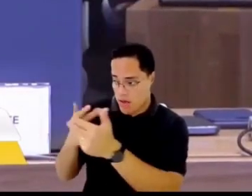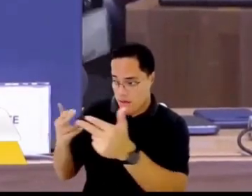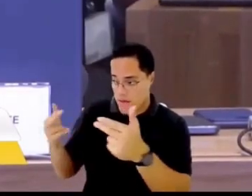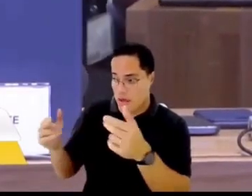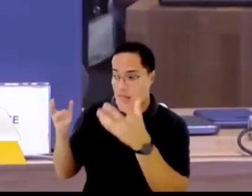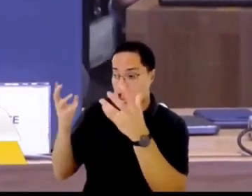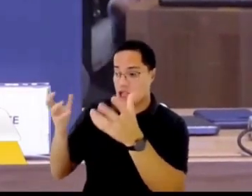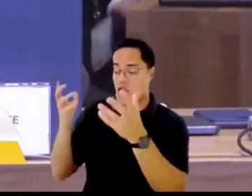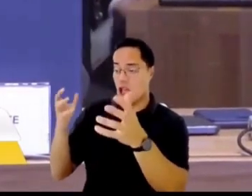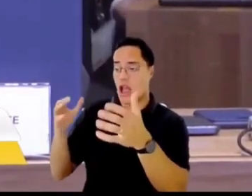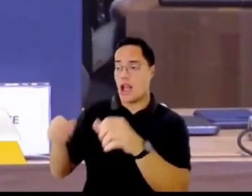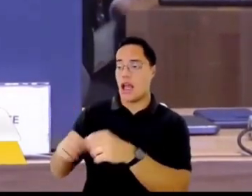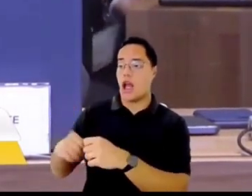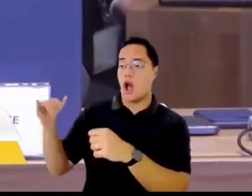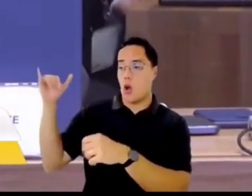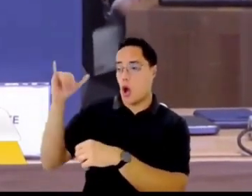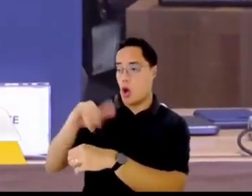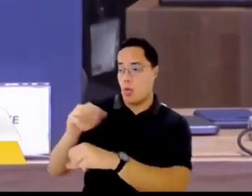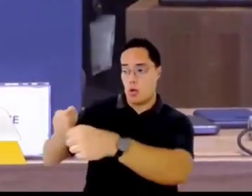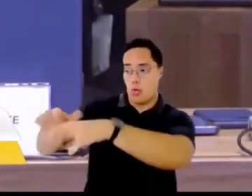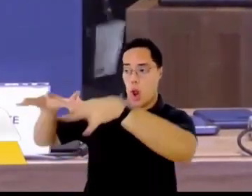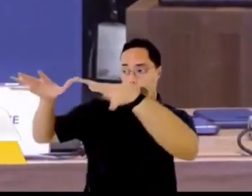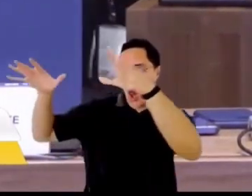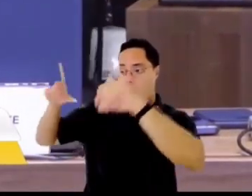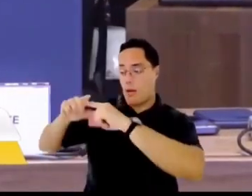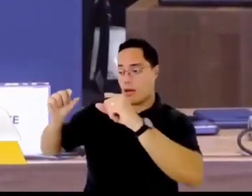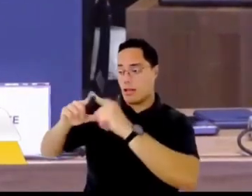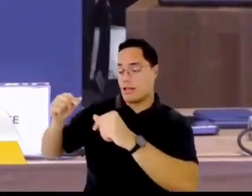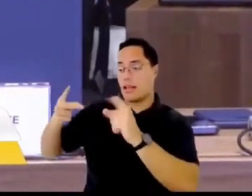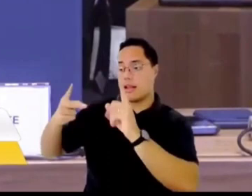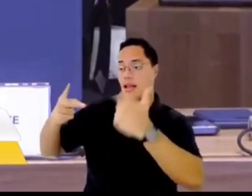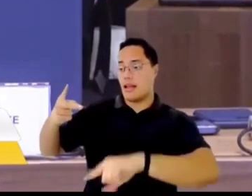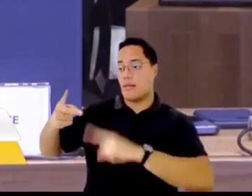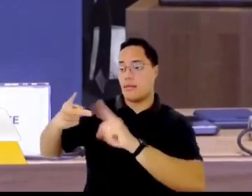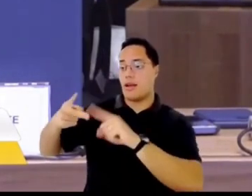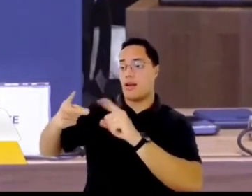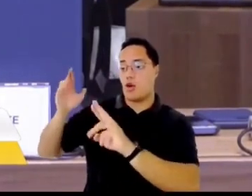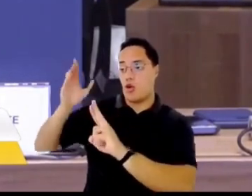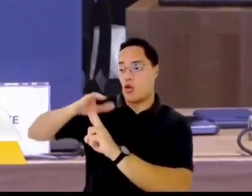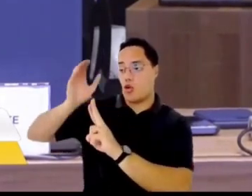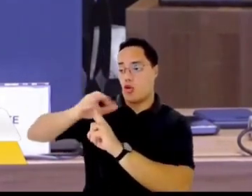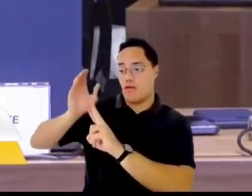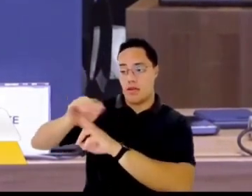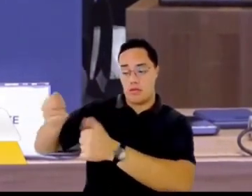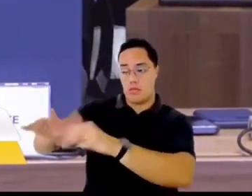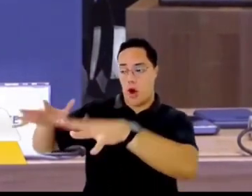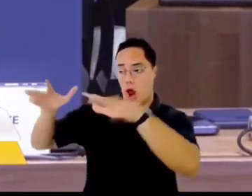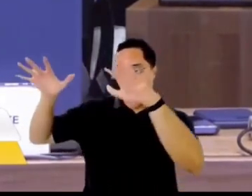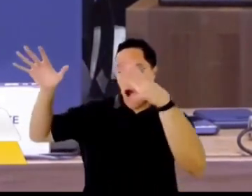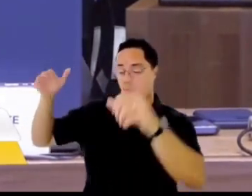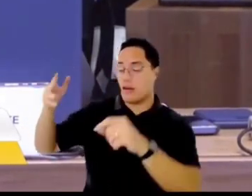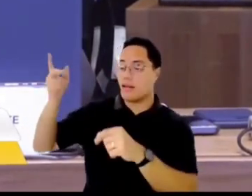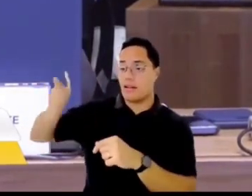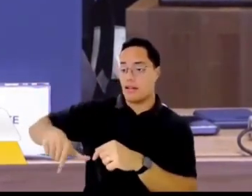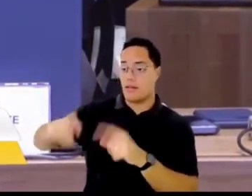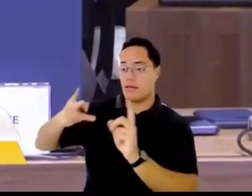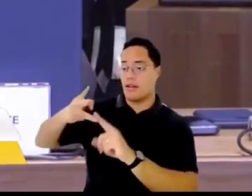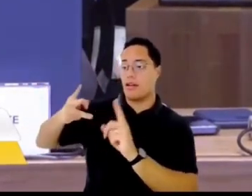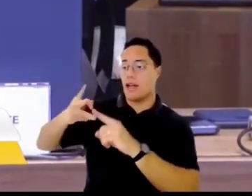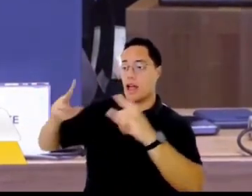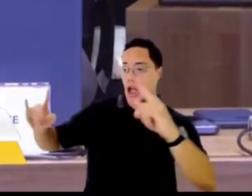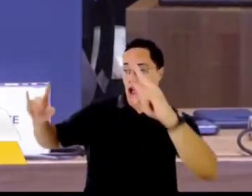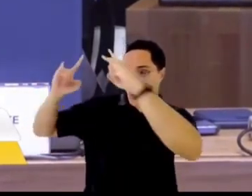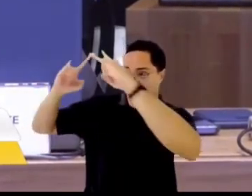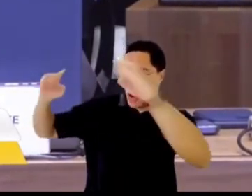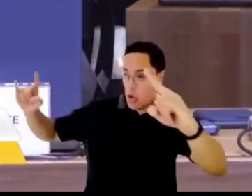Brasília, explodir a rodoviária de Brasília e explodir as torres de alta tensão e a